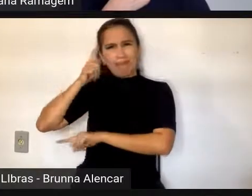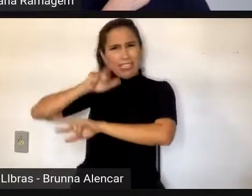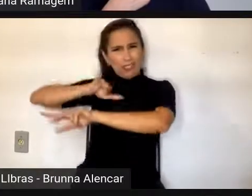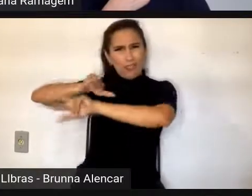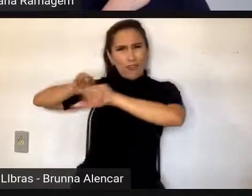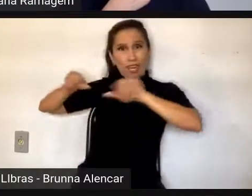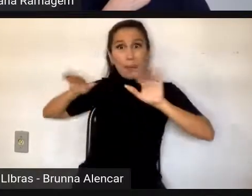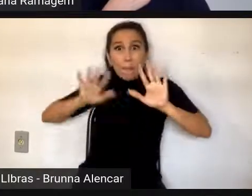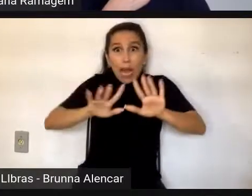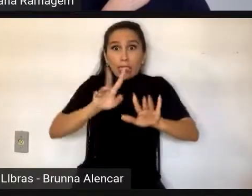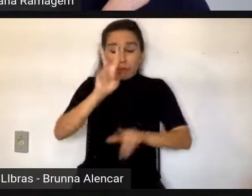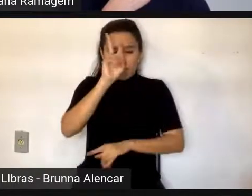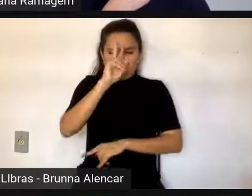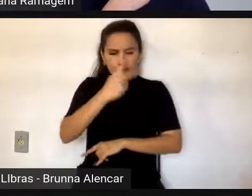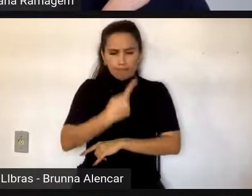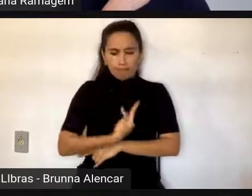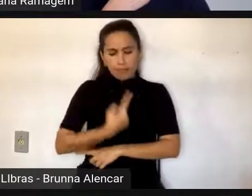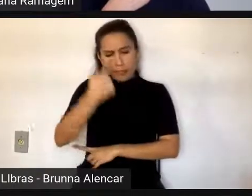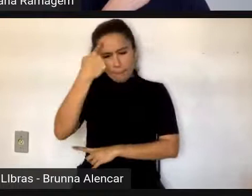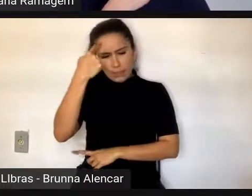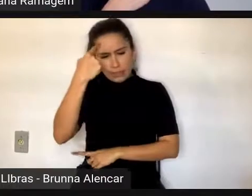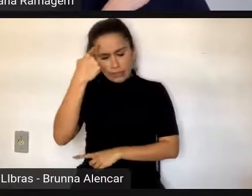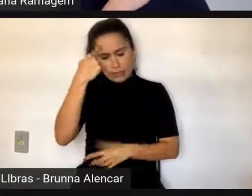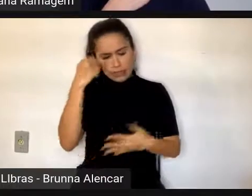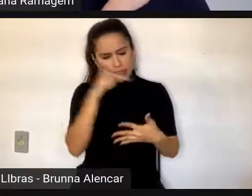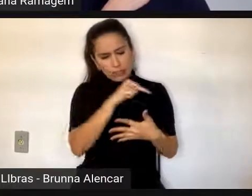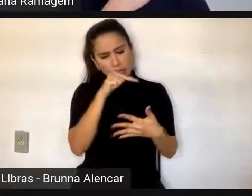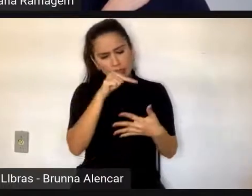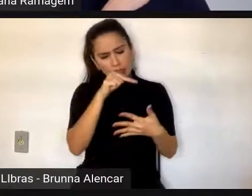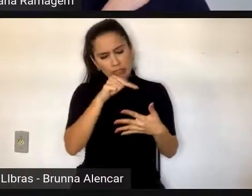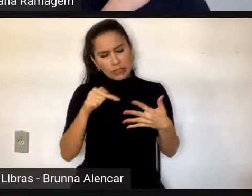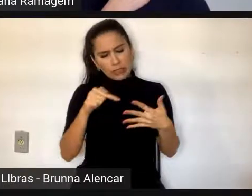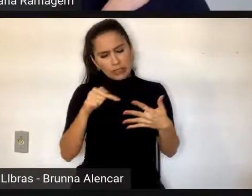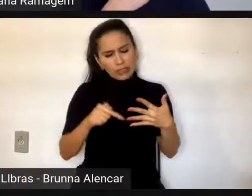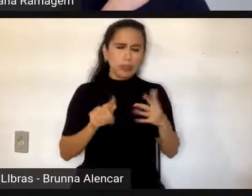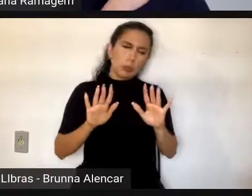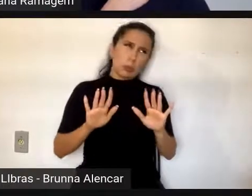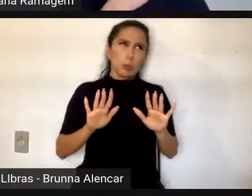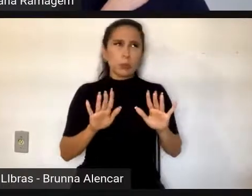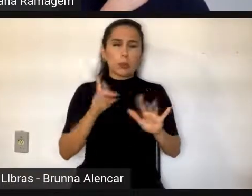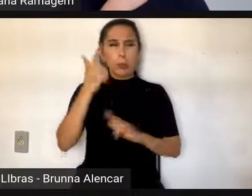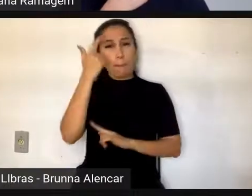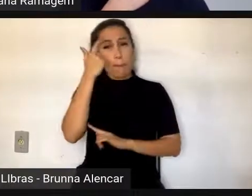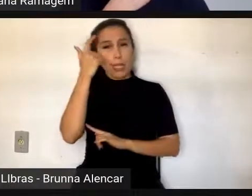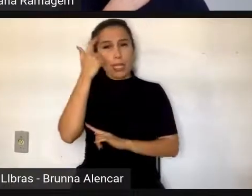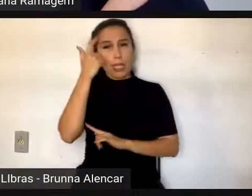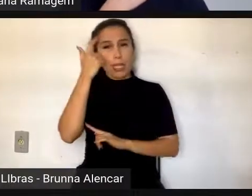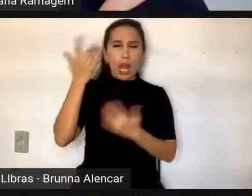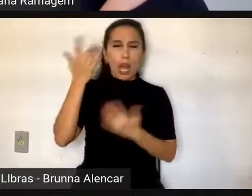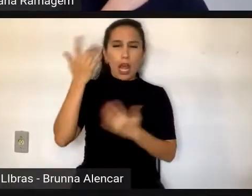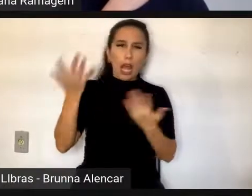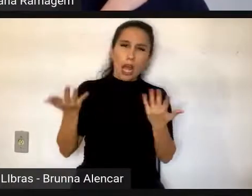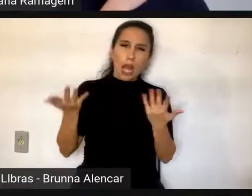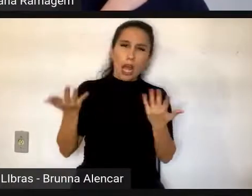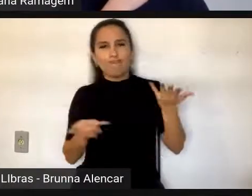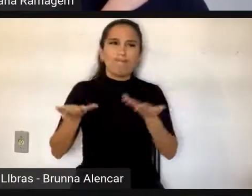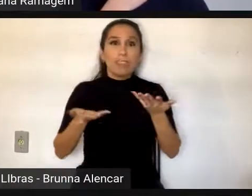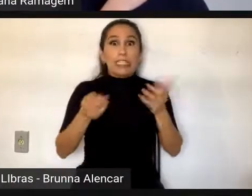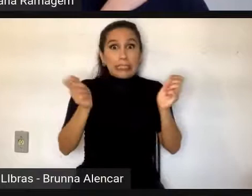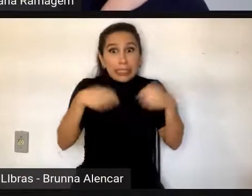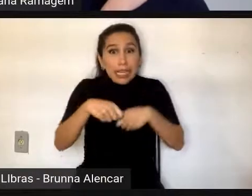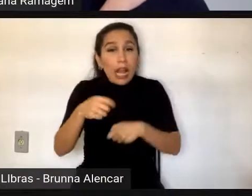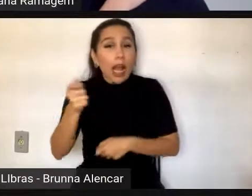individuais, né? Mas tendo essas coisinhas em mente, eu acho que isso já acaba dando um certo norte,